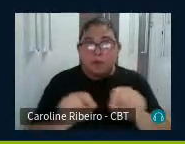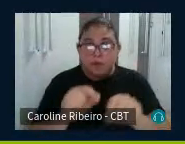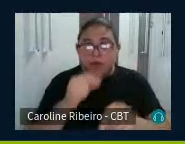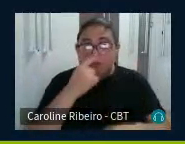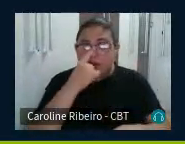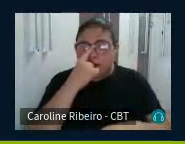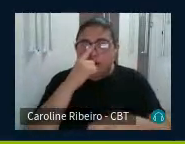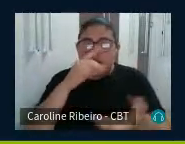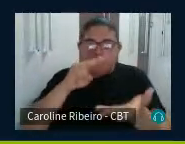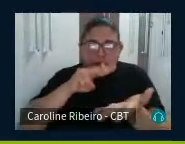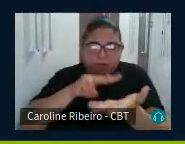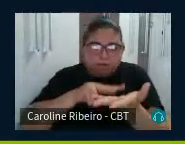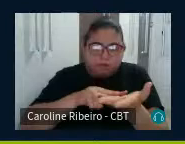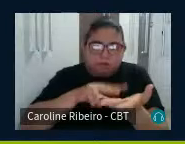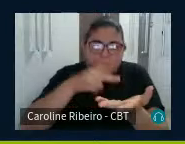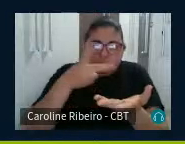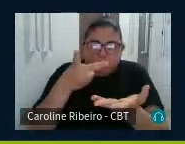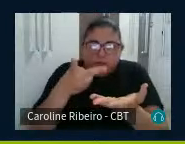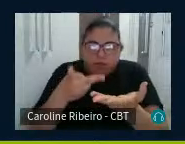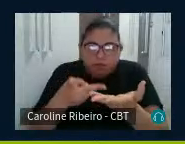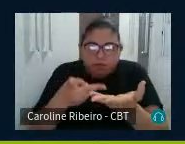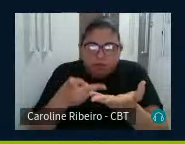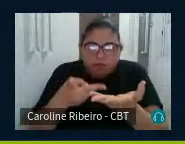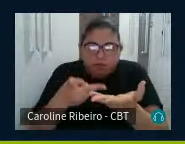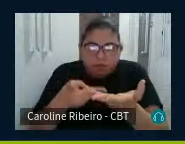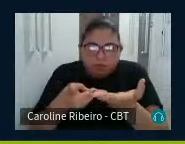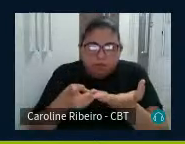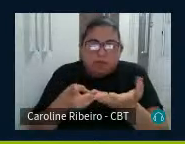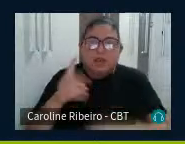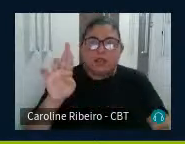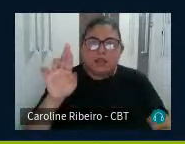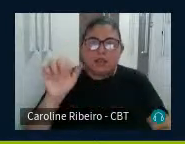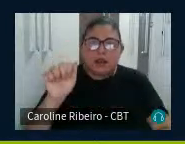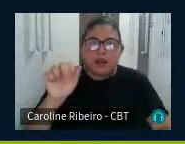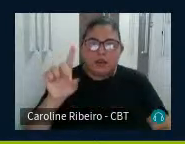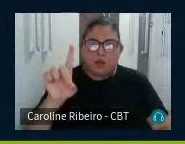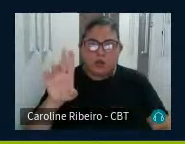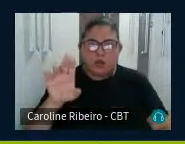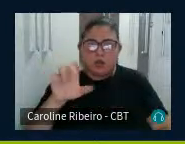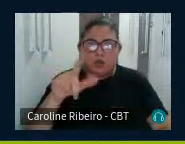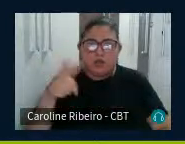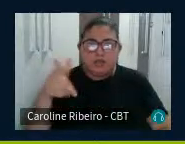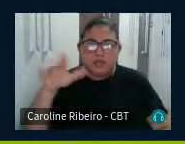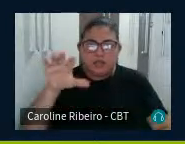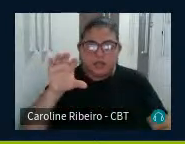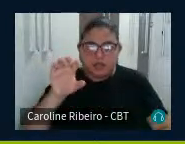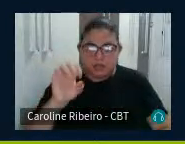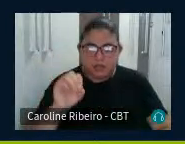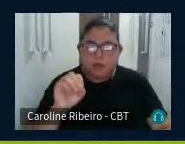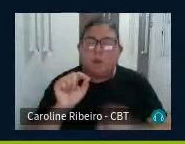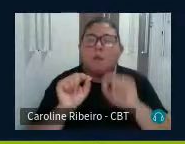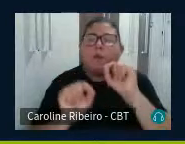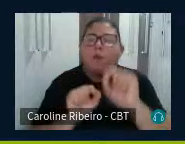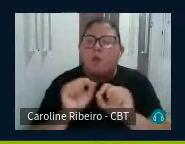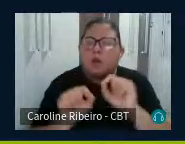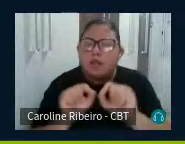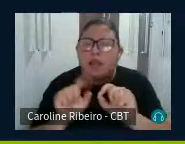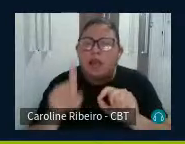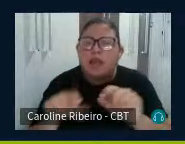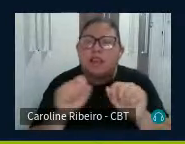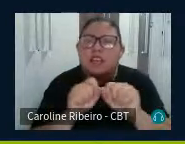vem ser, né, essa tradução? A tradução são as atividades que a gente trabalha